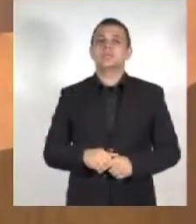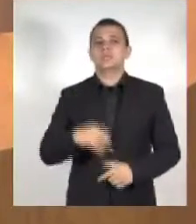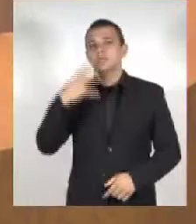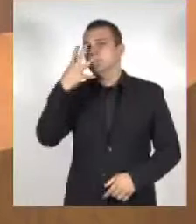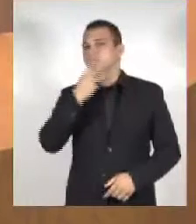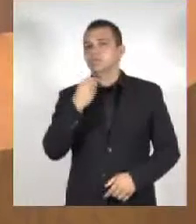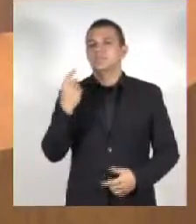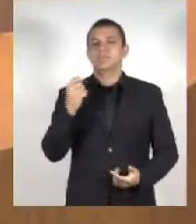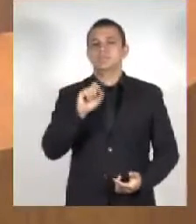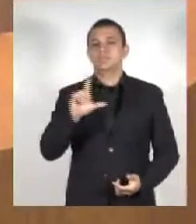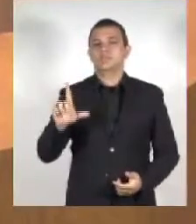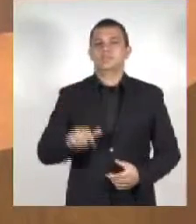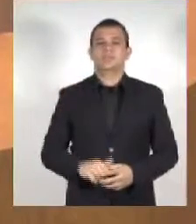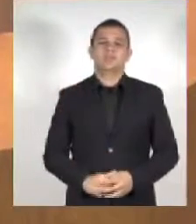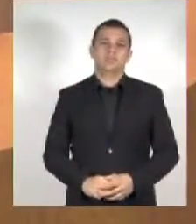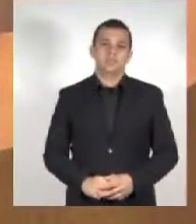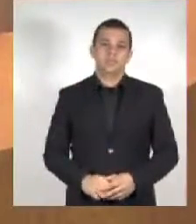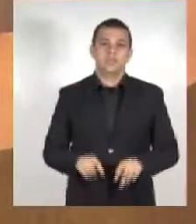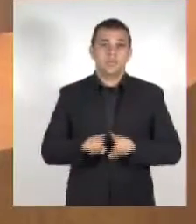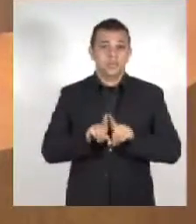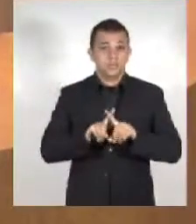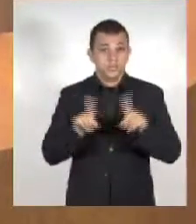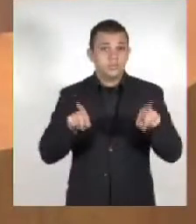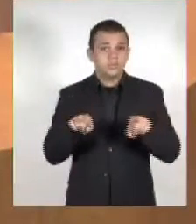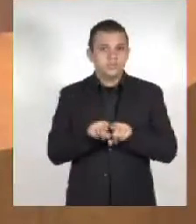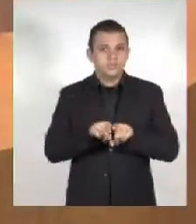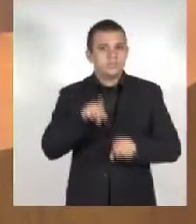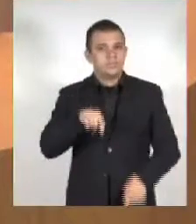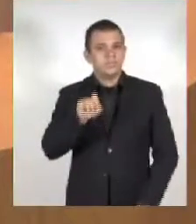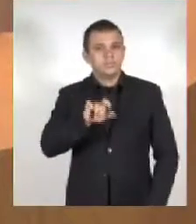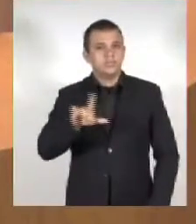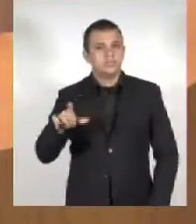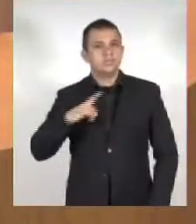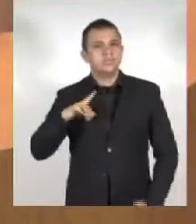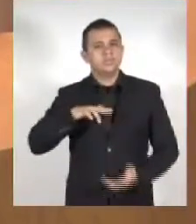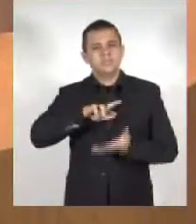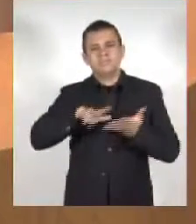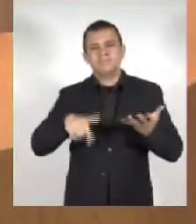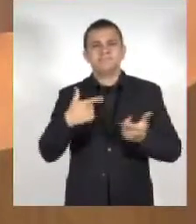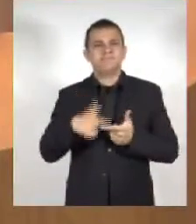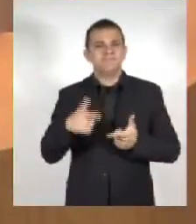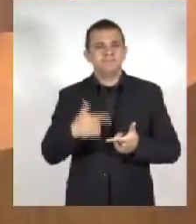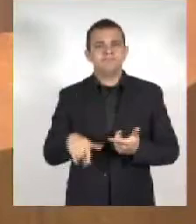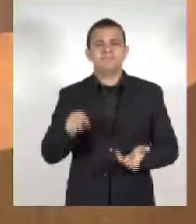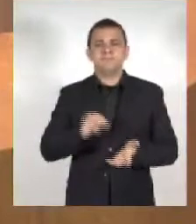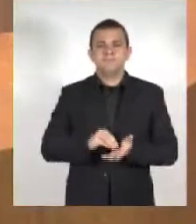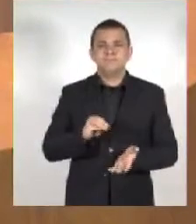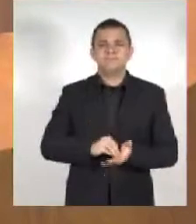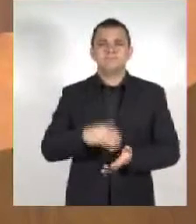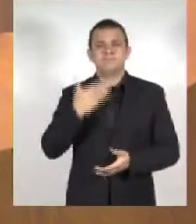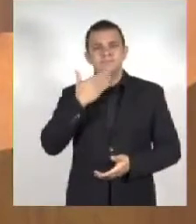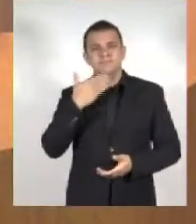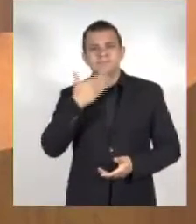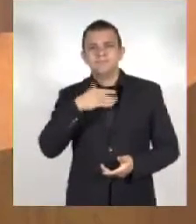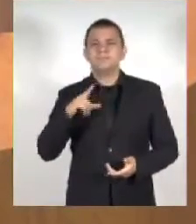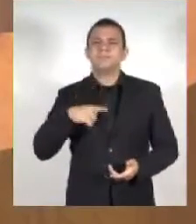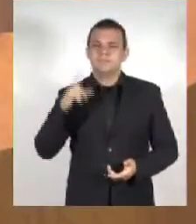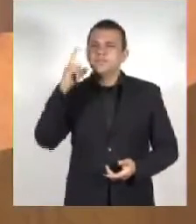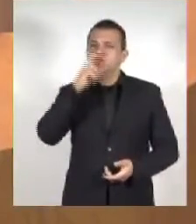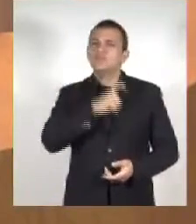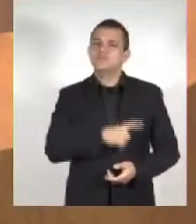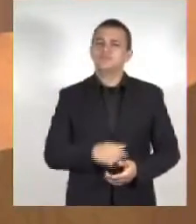São Luís. Mas uma São Luís também que tem muitas deficiências, muitas carências, muitas